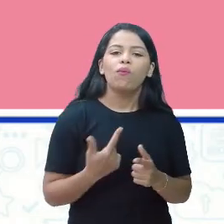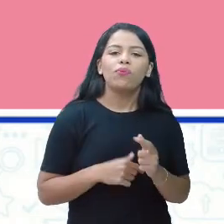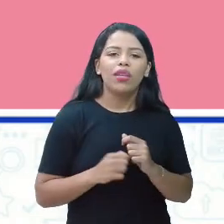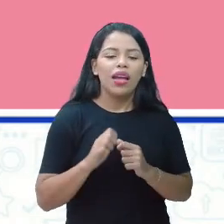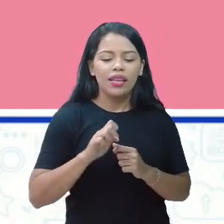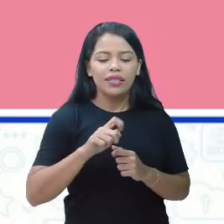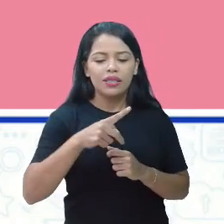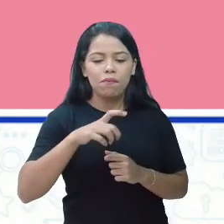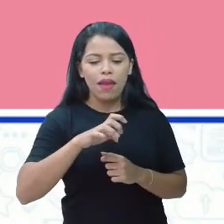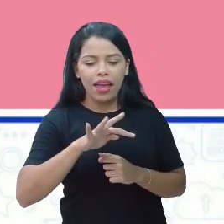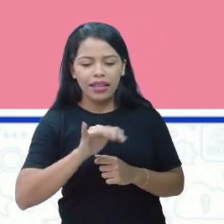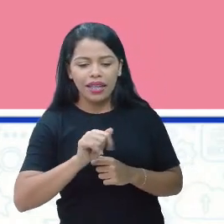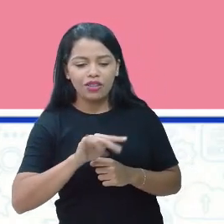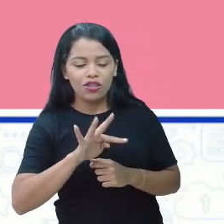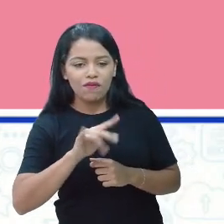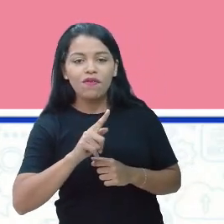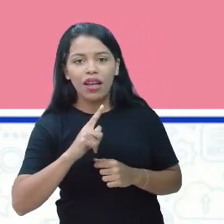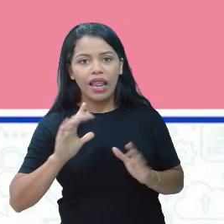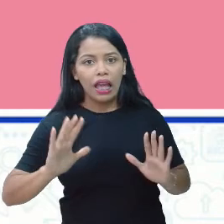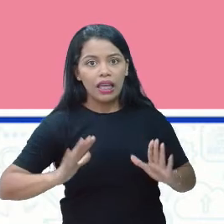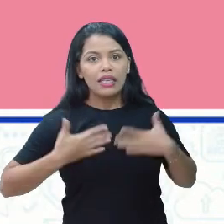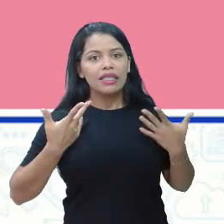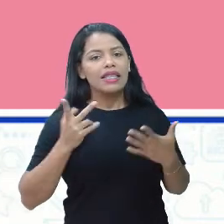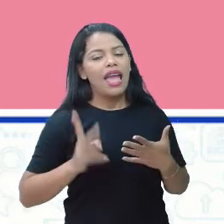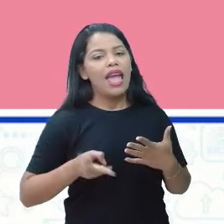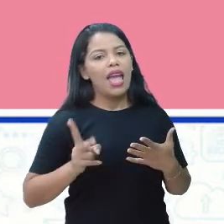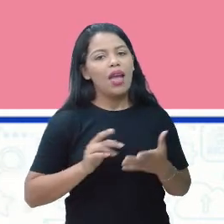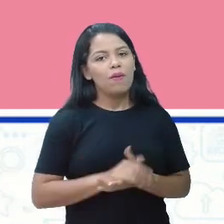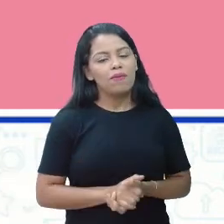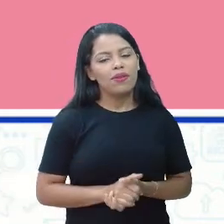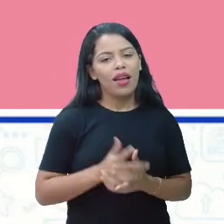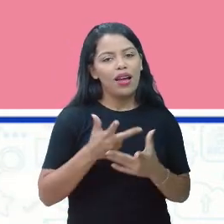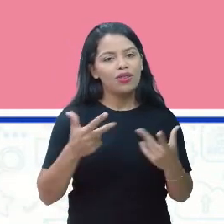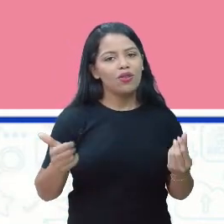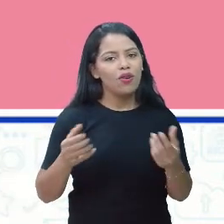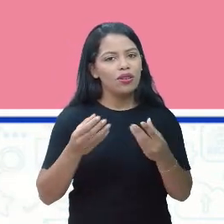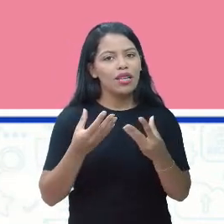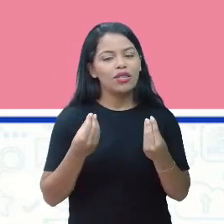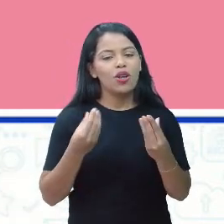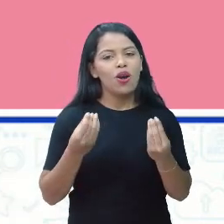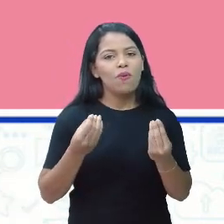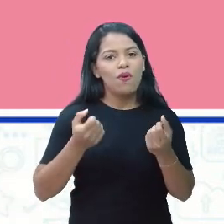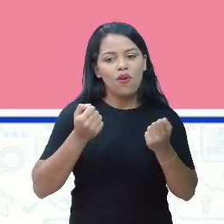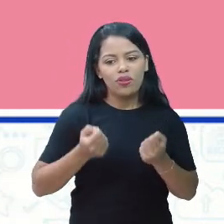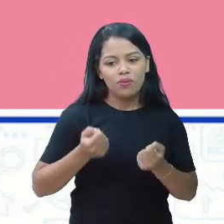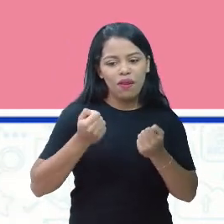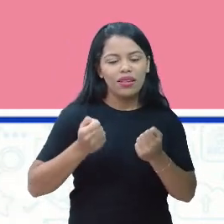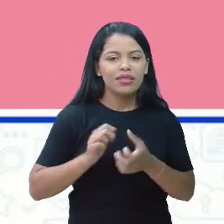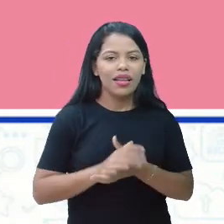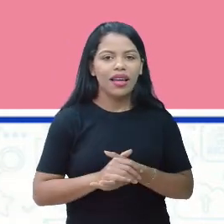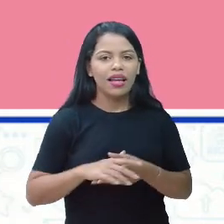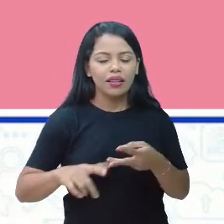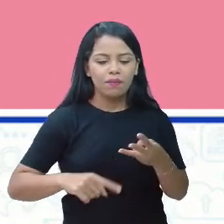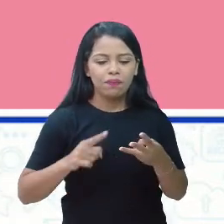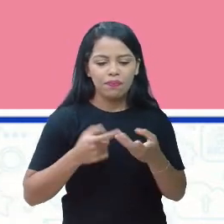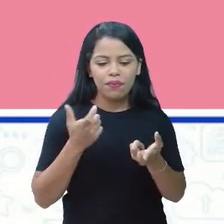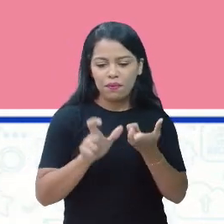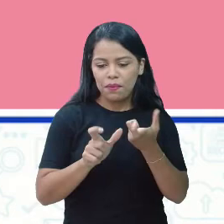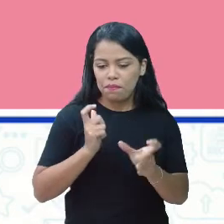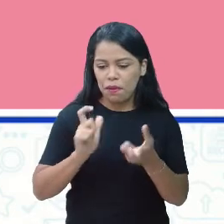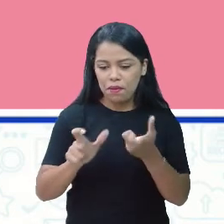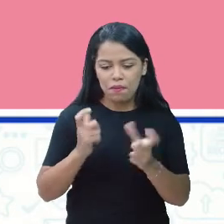a expectativa e surpresa, o exagero de uma situação ou de uma figura, o jogo de palavras,